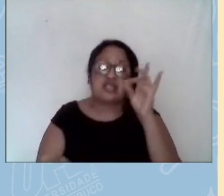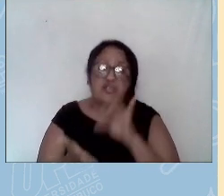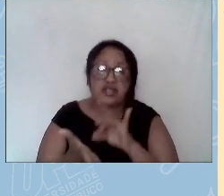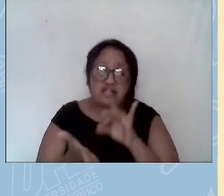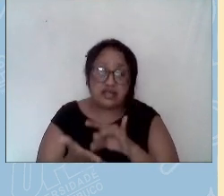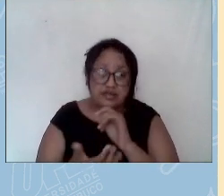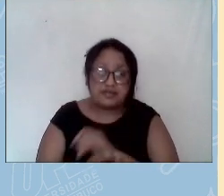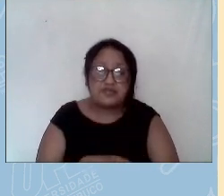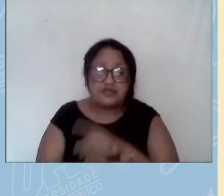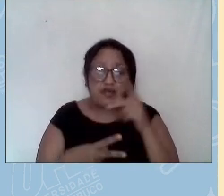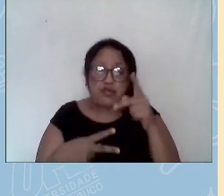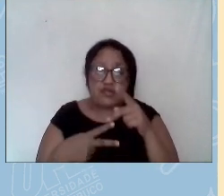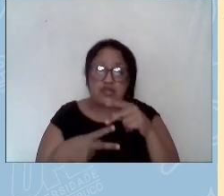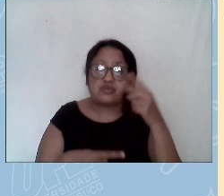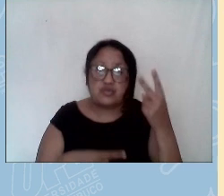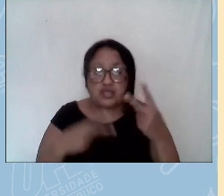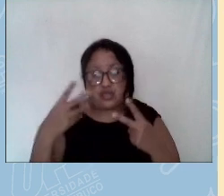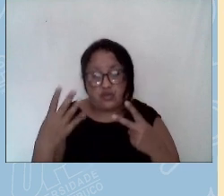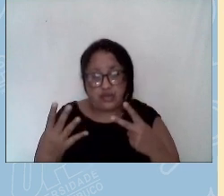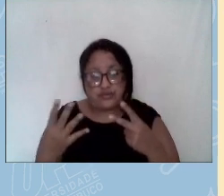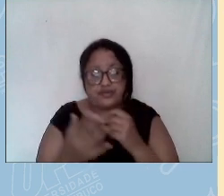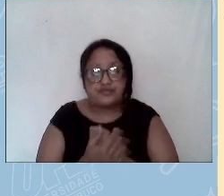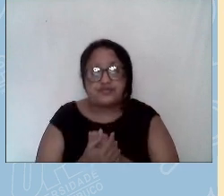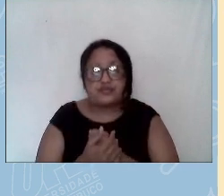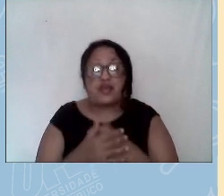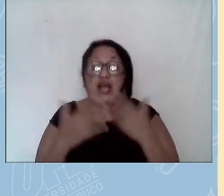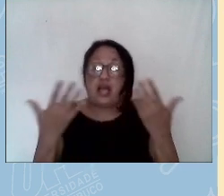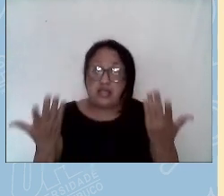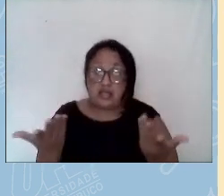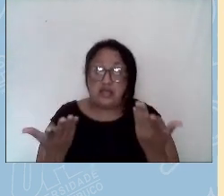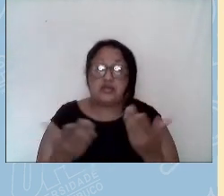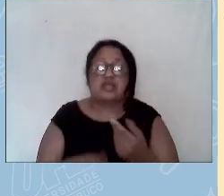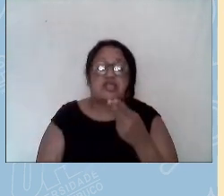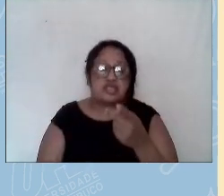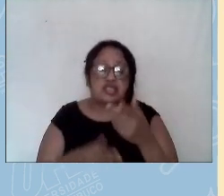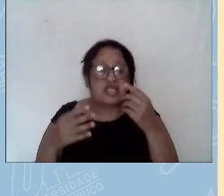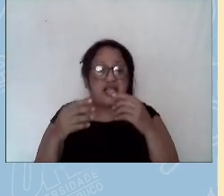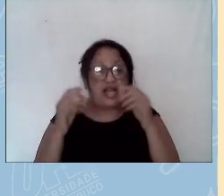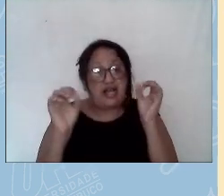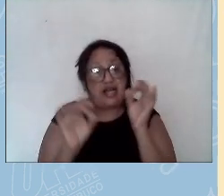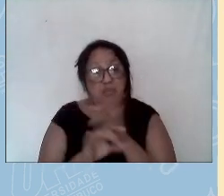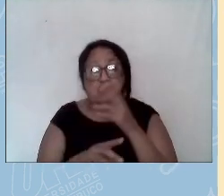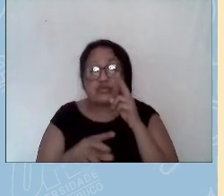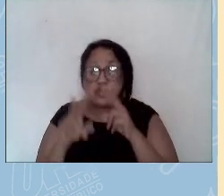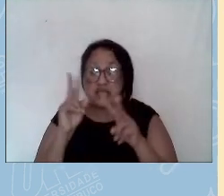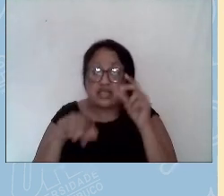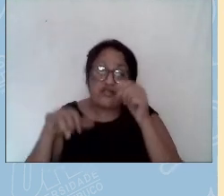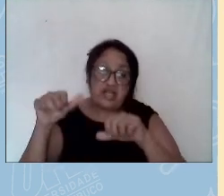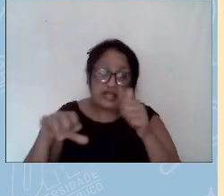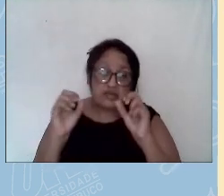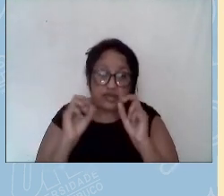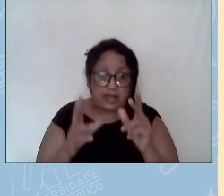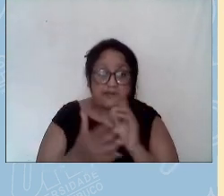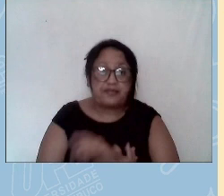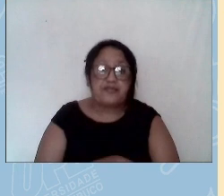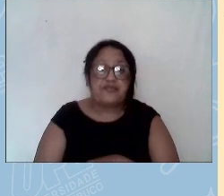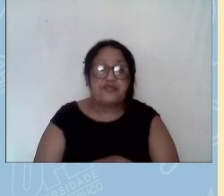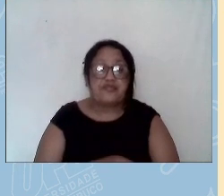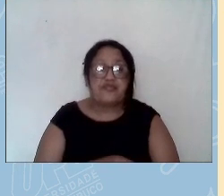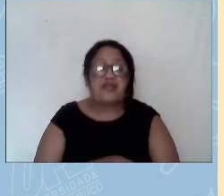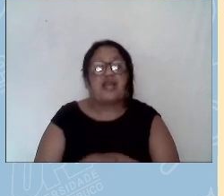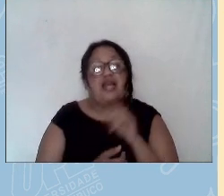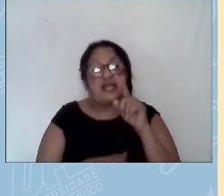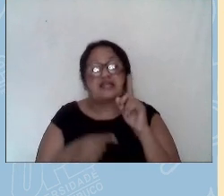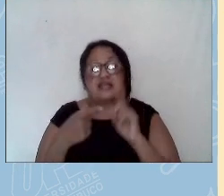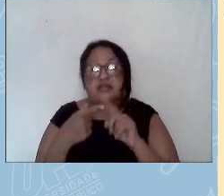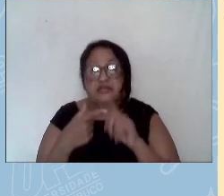proposições 2 e 4 exatamente aquilo que a gente acabou de verificar tá bom então esse também é